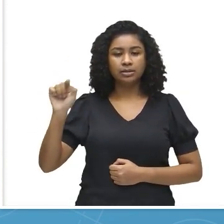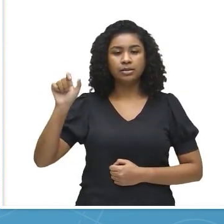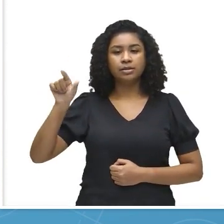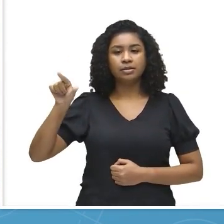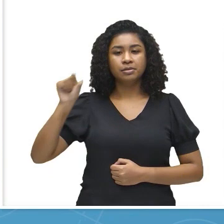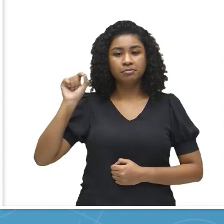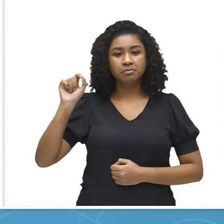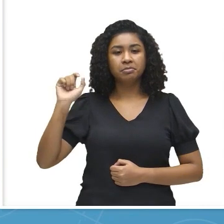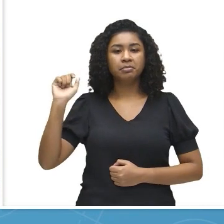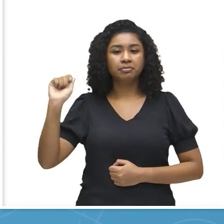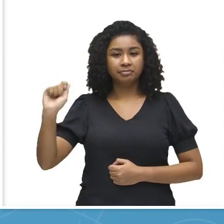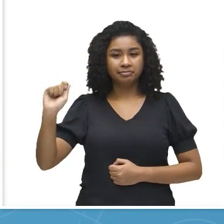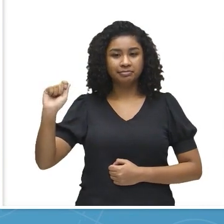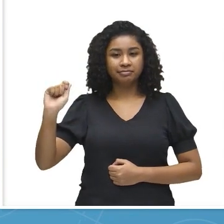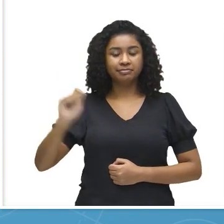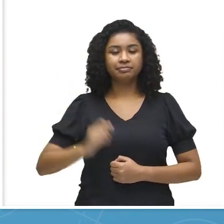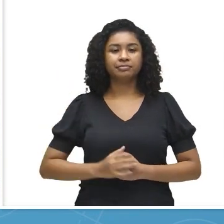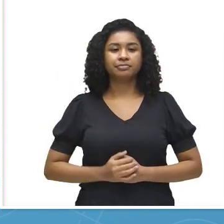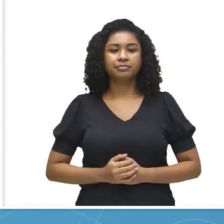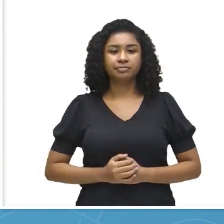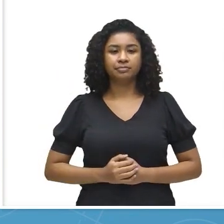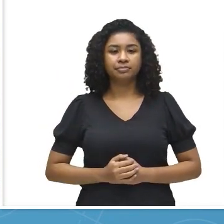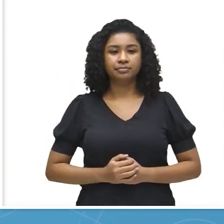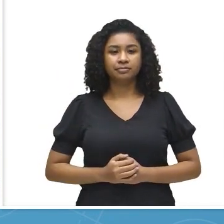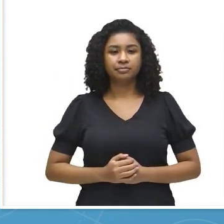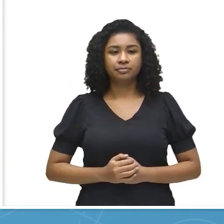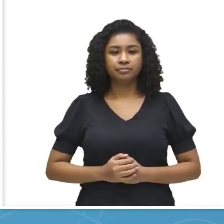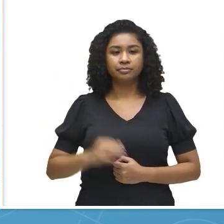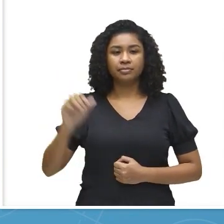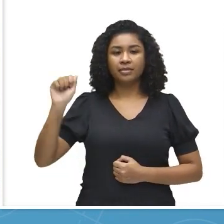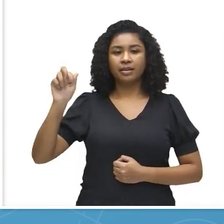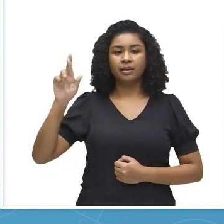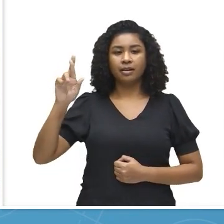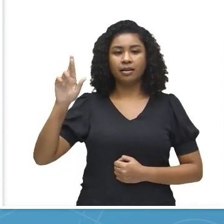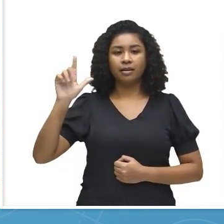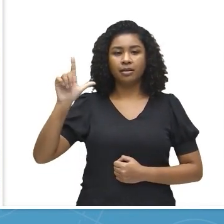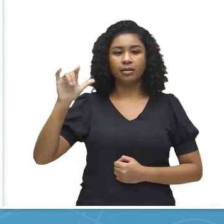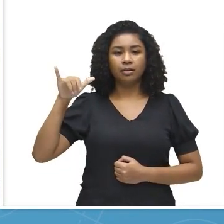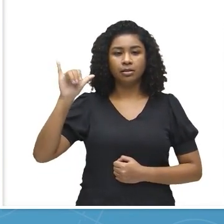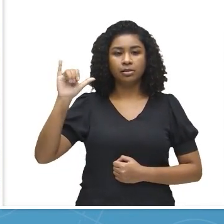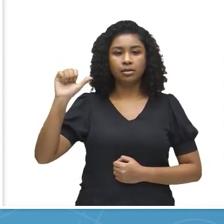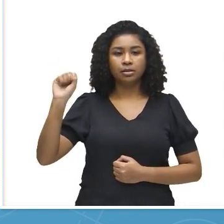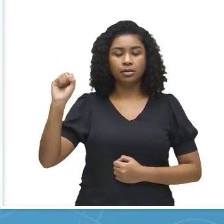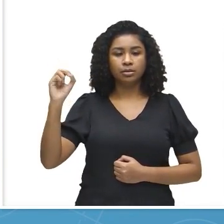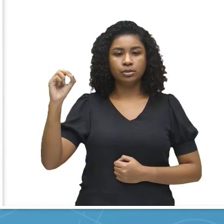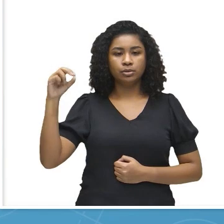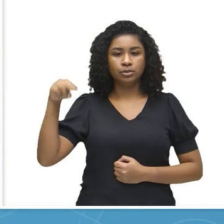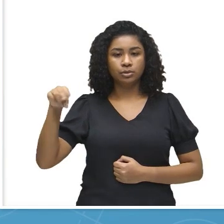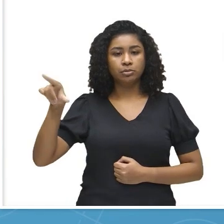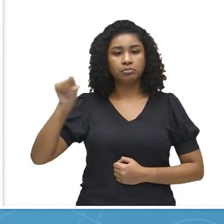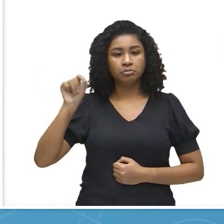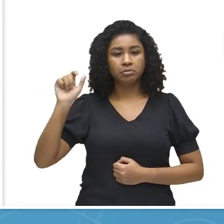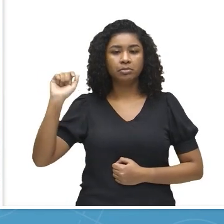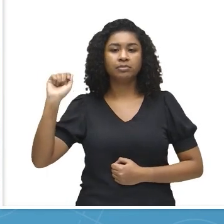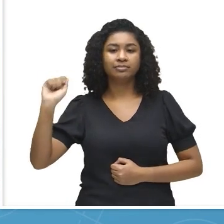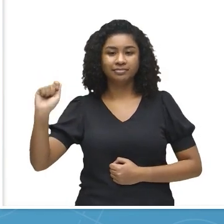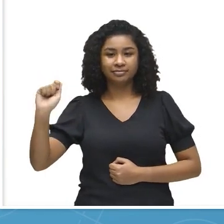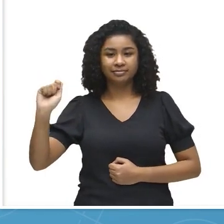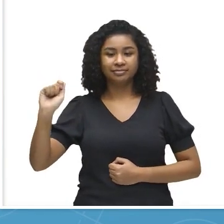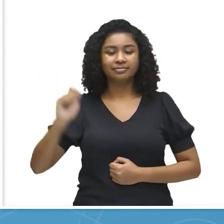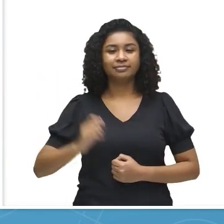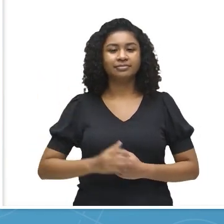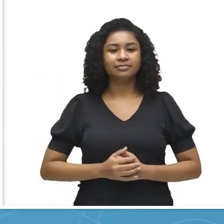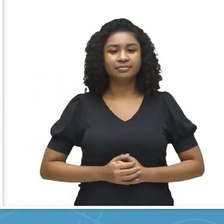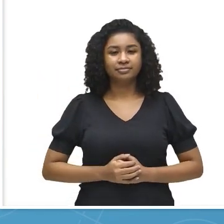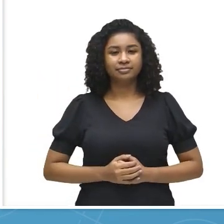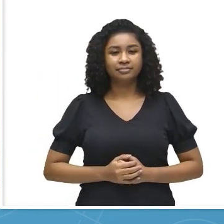com a gente, marcou a alternativa A. O Alisson Batista aqui também interagindo com a gente, marcando a